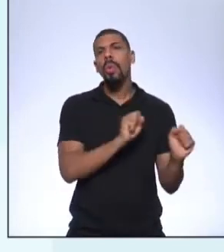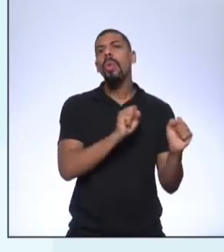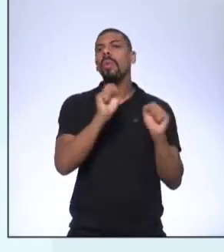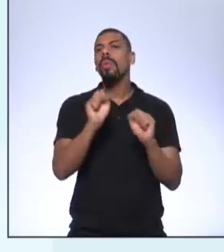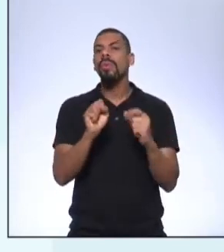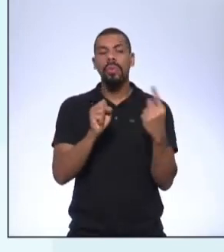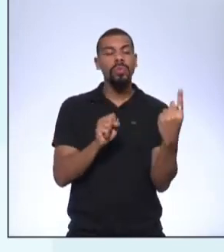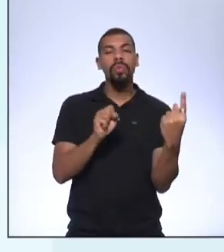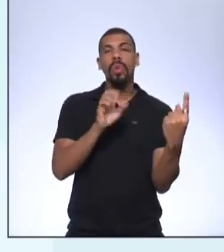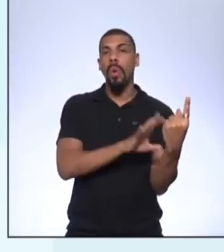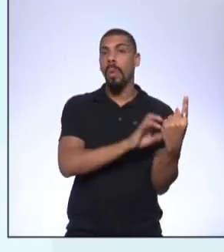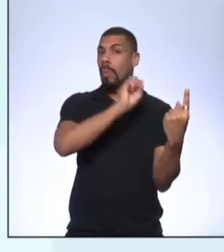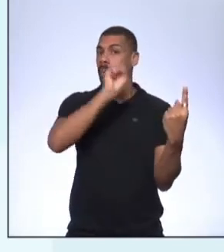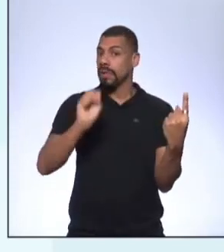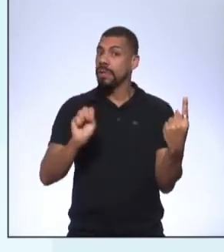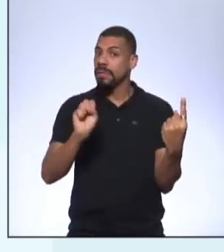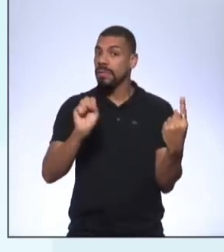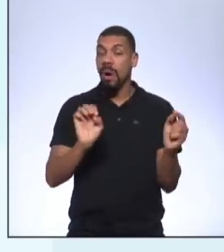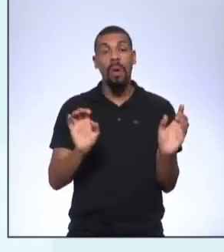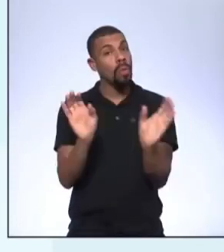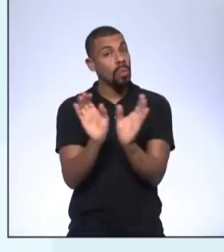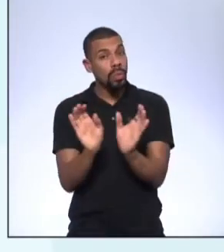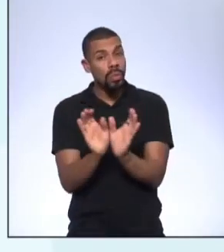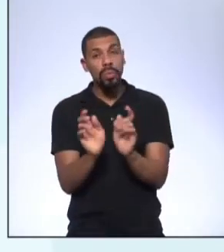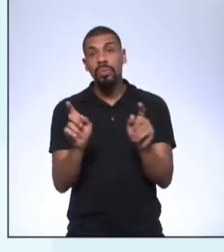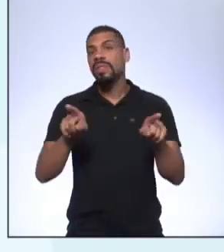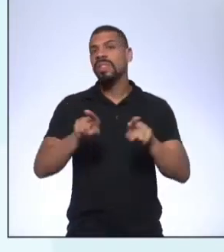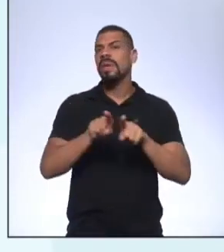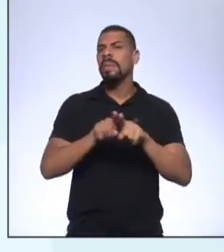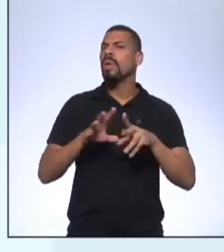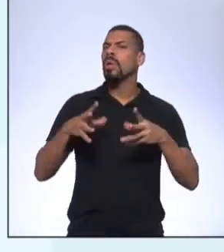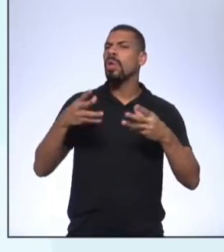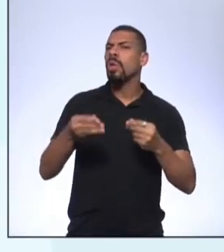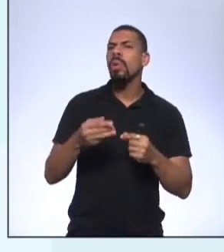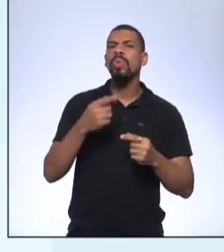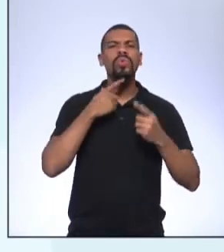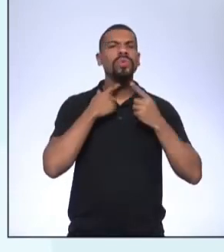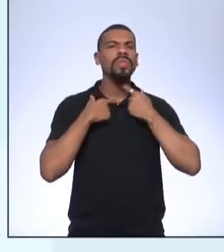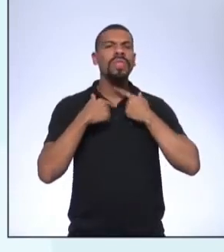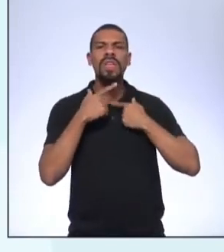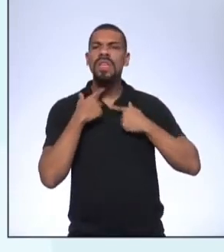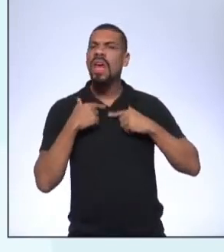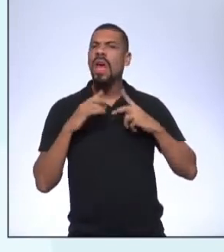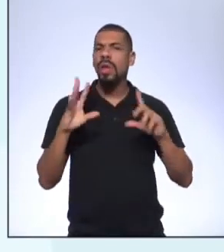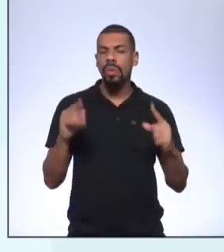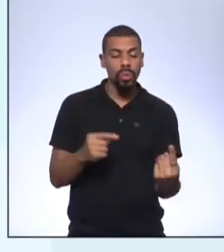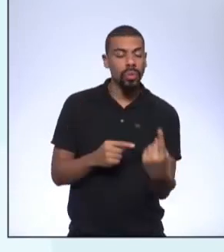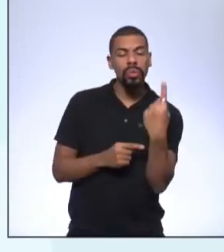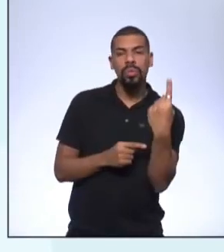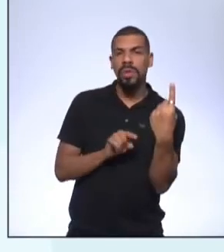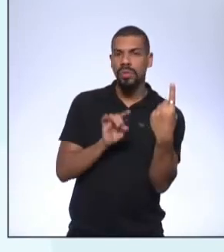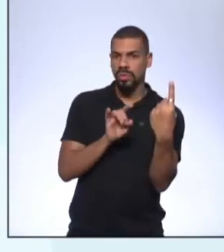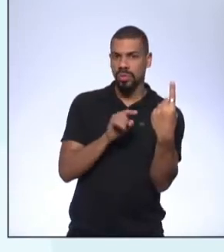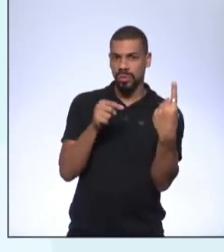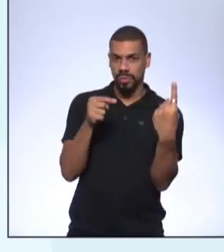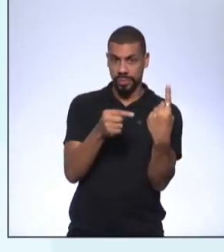um homem, né? Ou a um grupo, reduzindo todas as vontades a uma só vontade. Olha